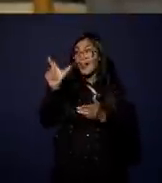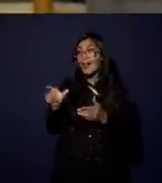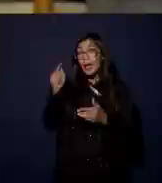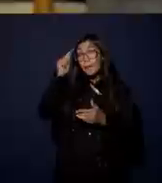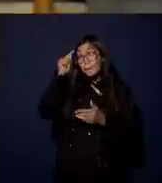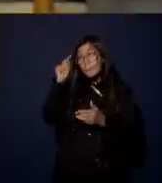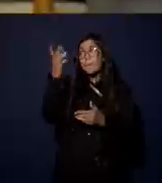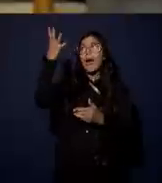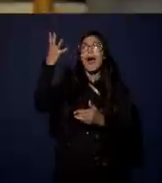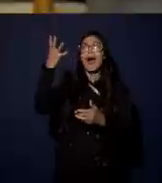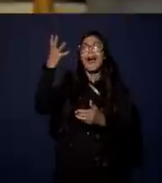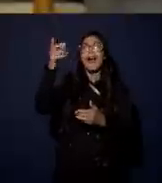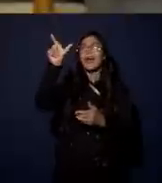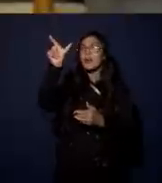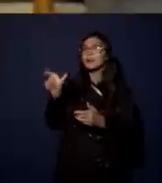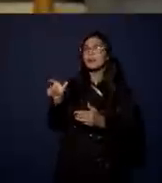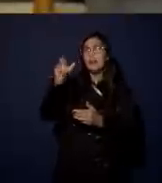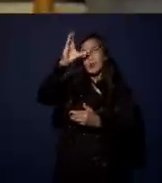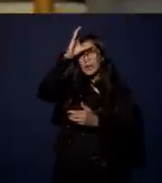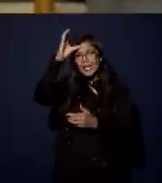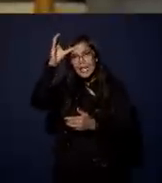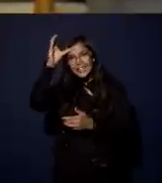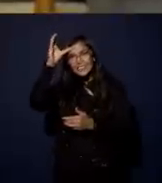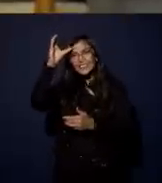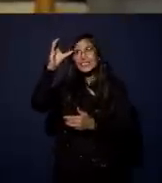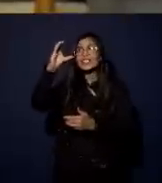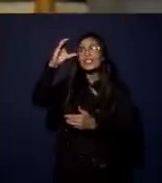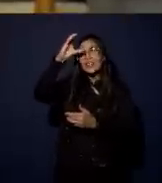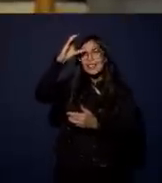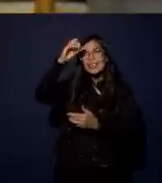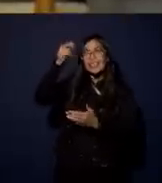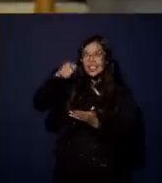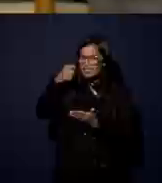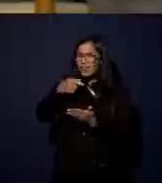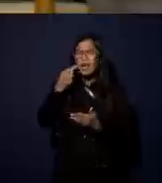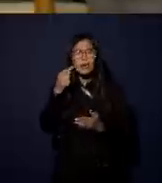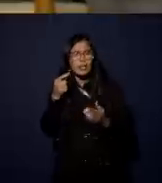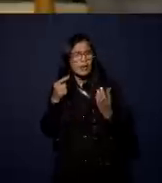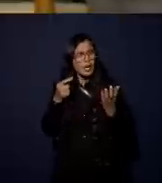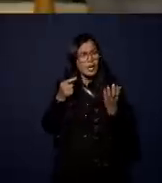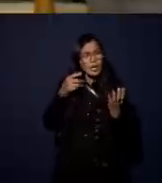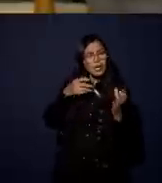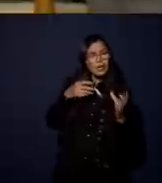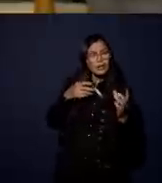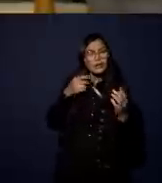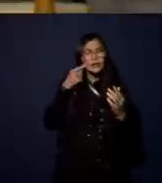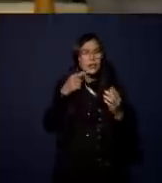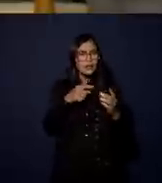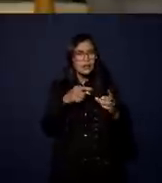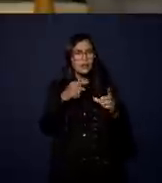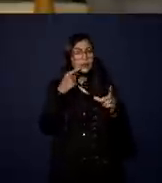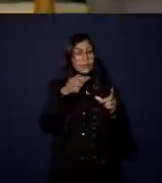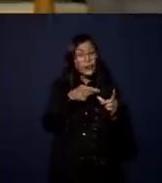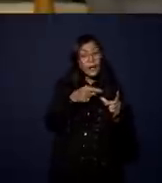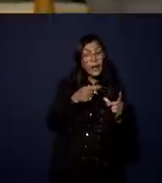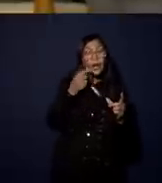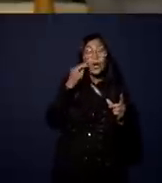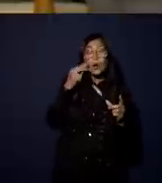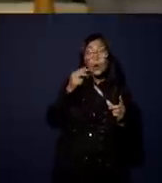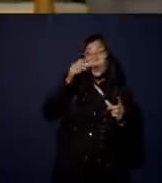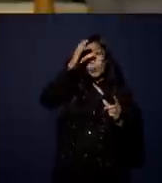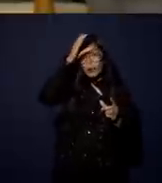né quem tem o poder nessa relação é o consumidor e o consumidor vai atrás do melhor preço